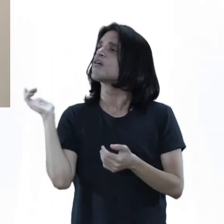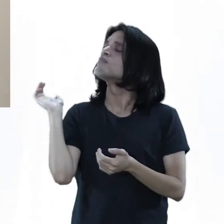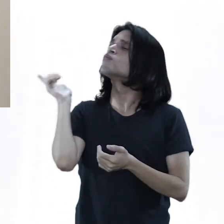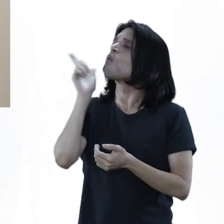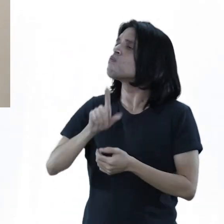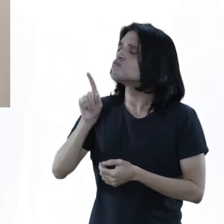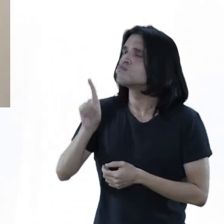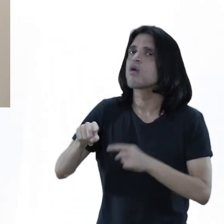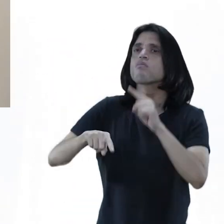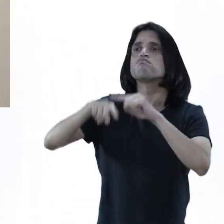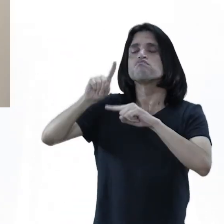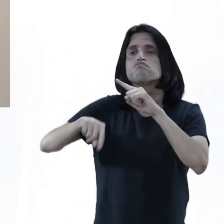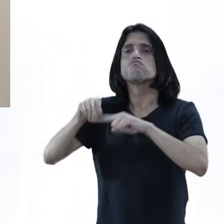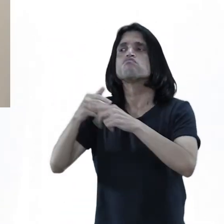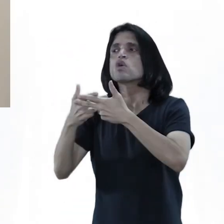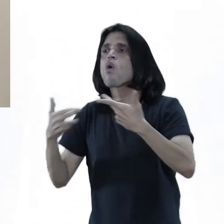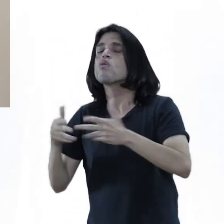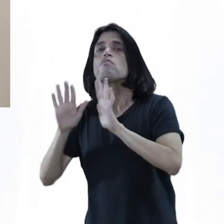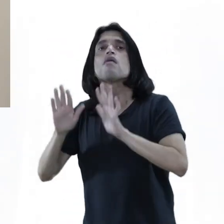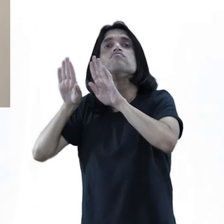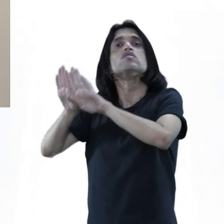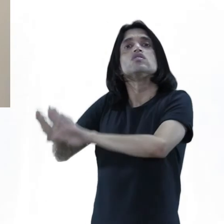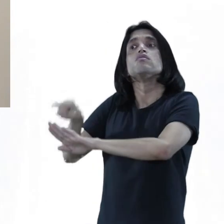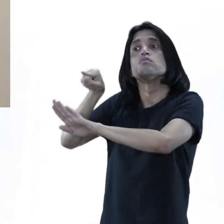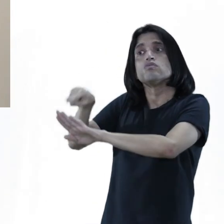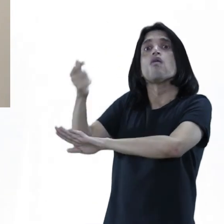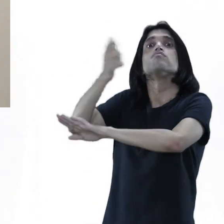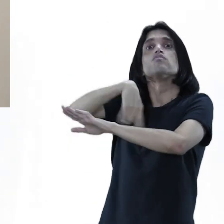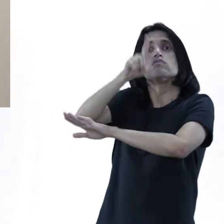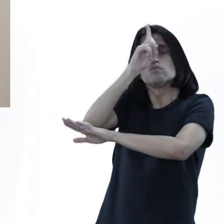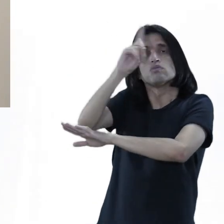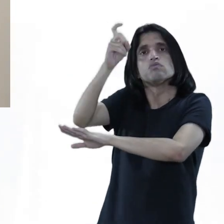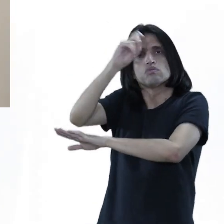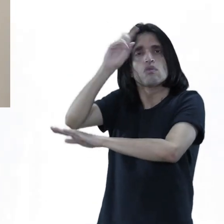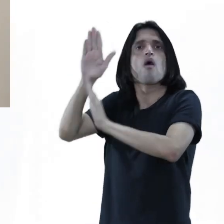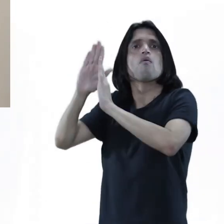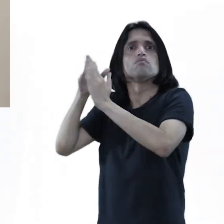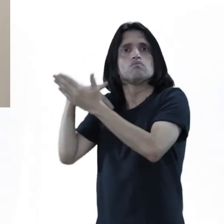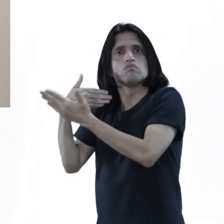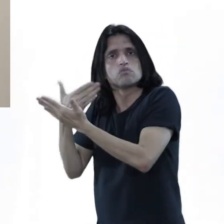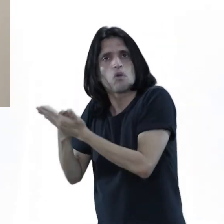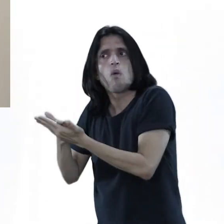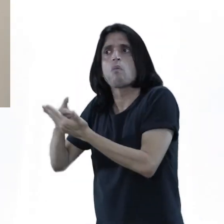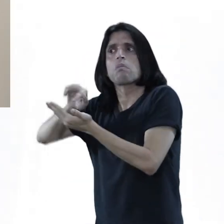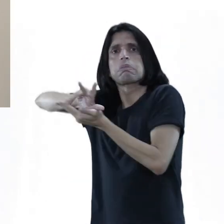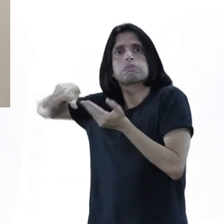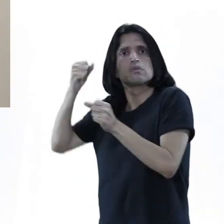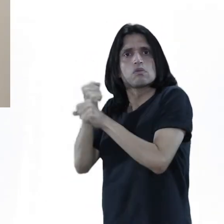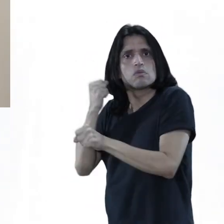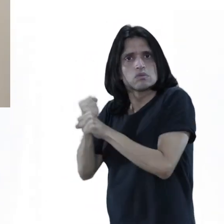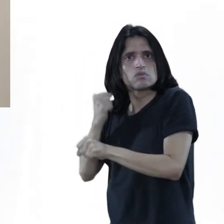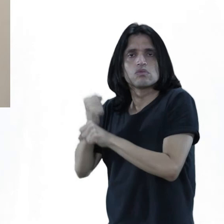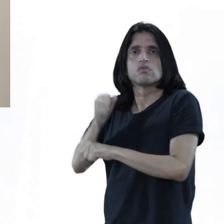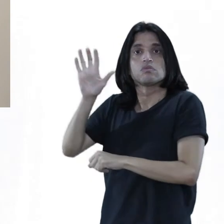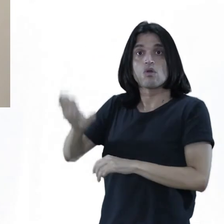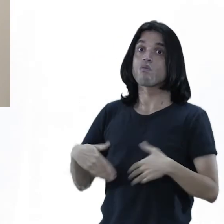matérias-primas, mas deixa na África hospitais, escolas e uma infraestrutura necessária para a melhor condição de vida. Ou